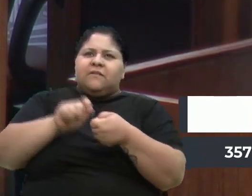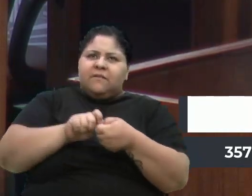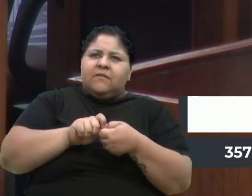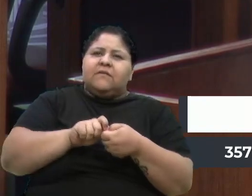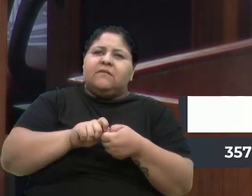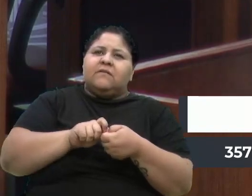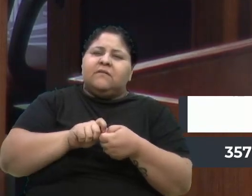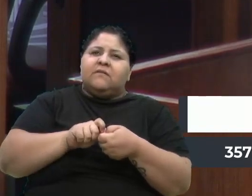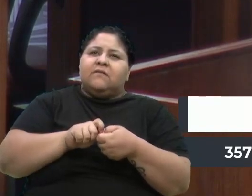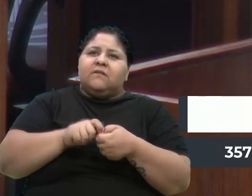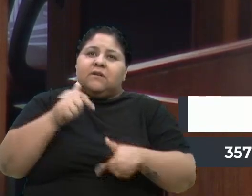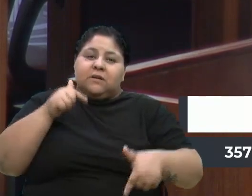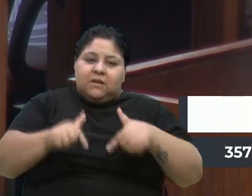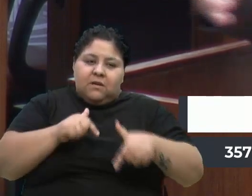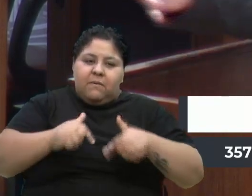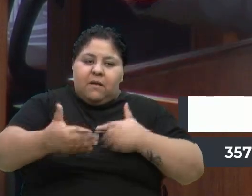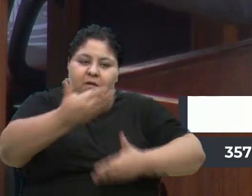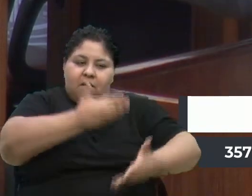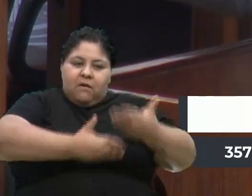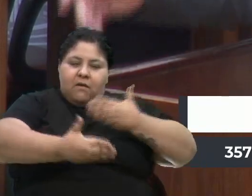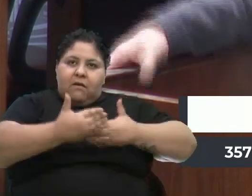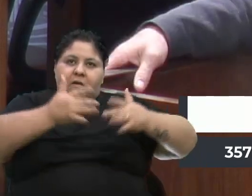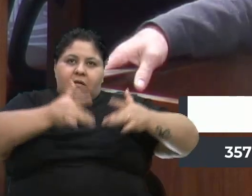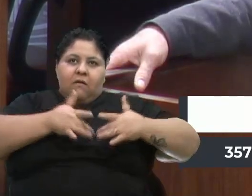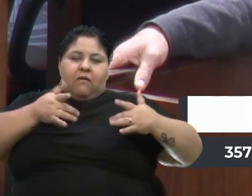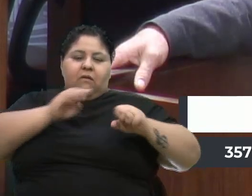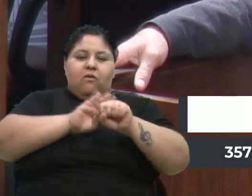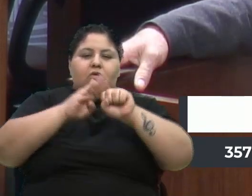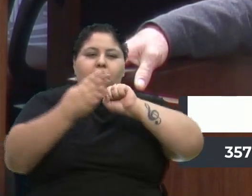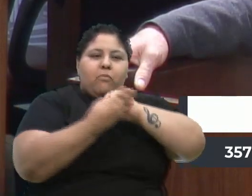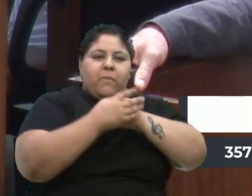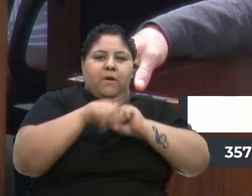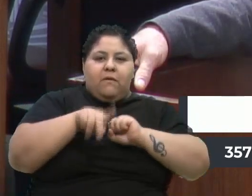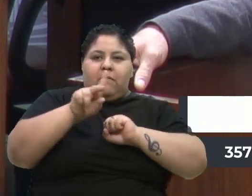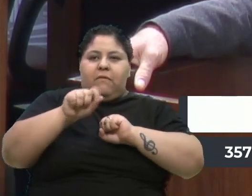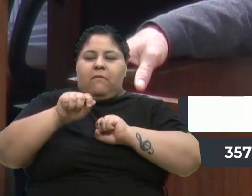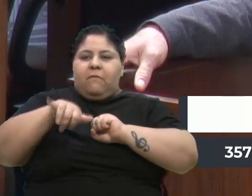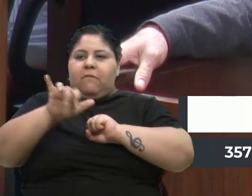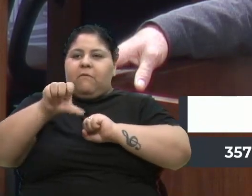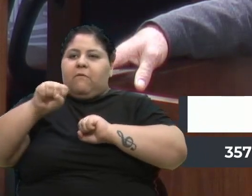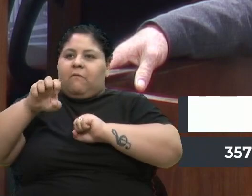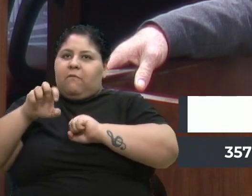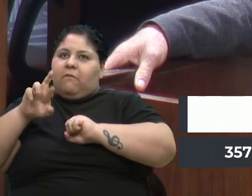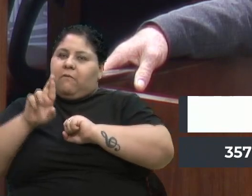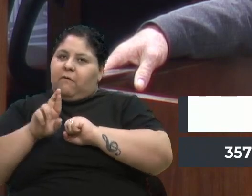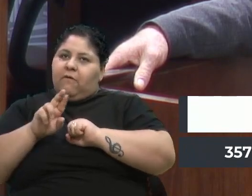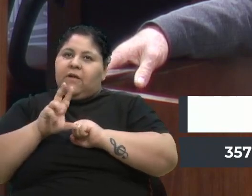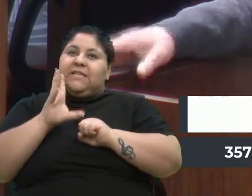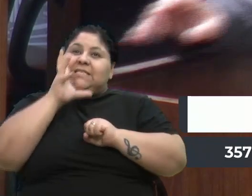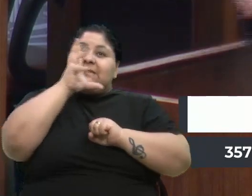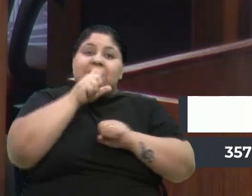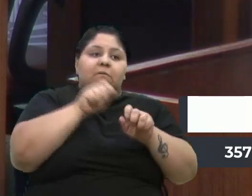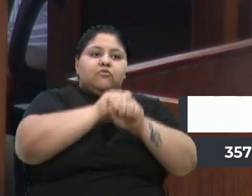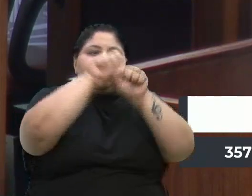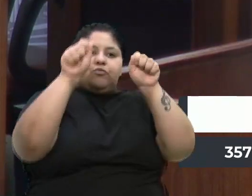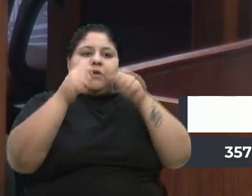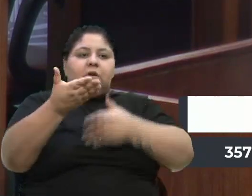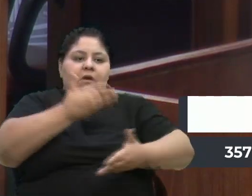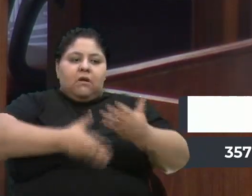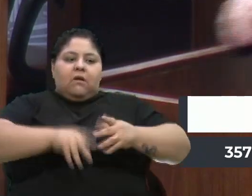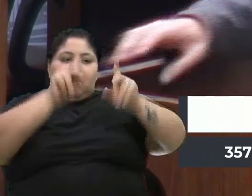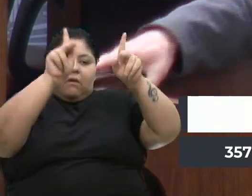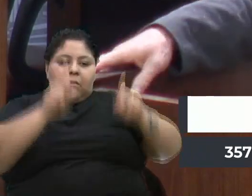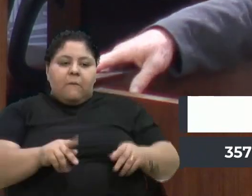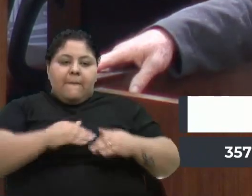prestar meu atendimento no bairro Kaisel, como voluntário aos sábados de manhã, atendendo as pessoas